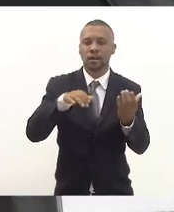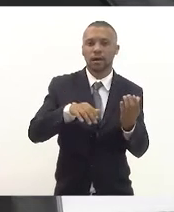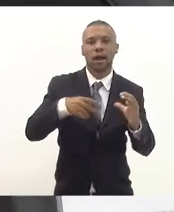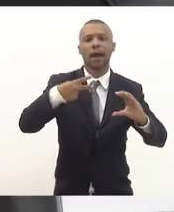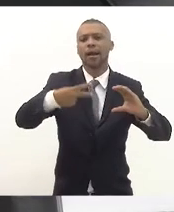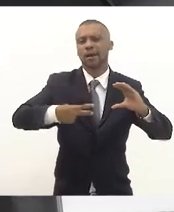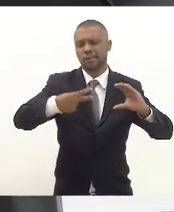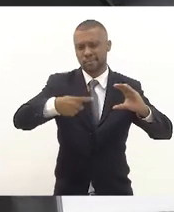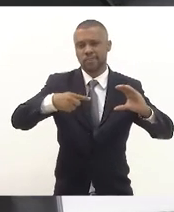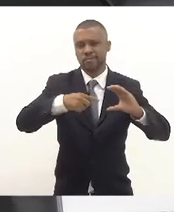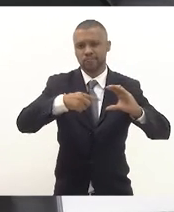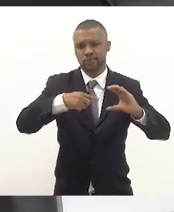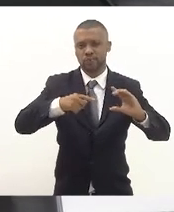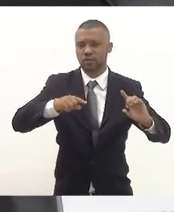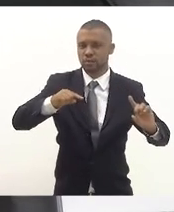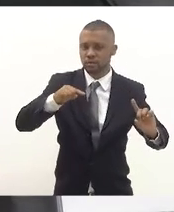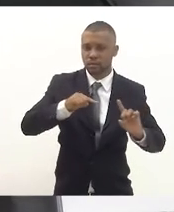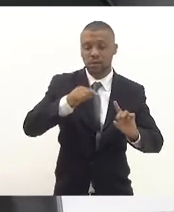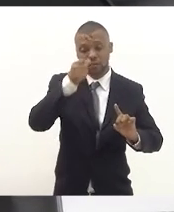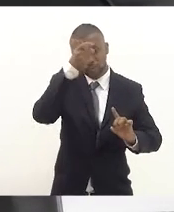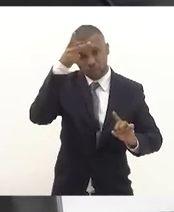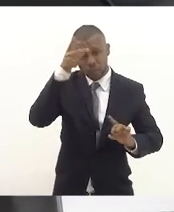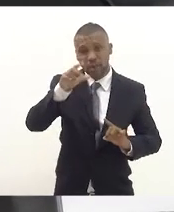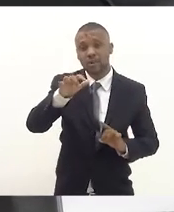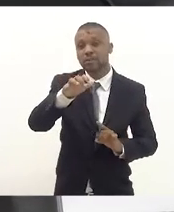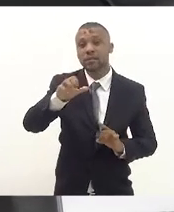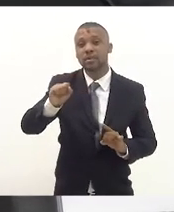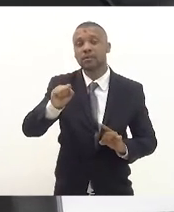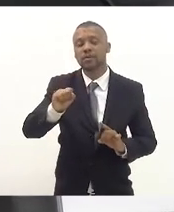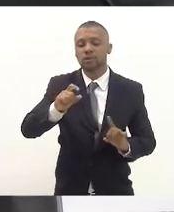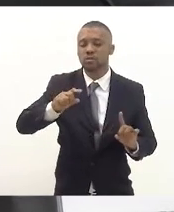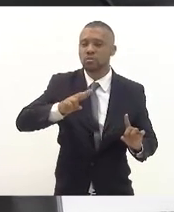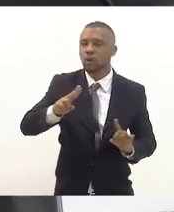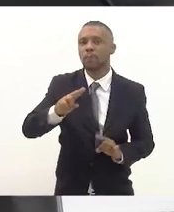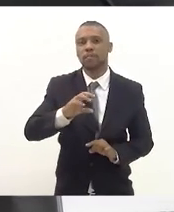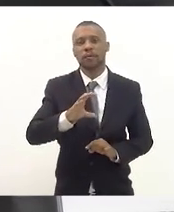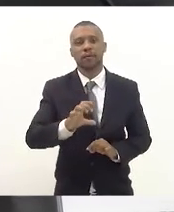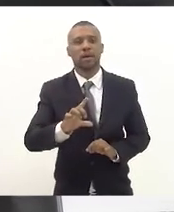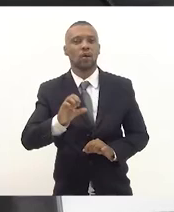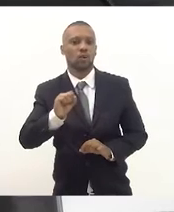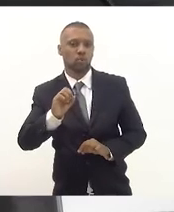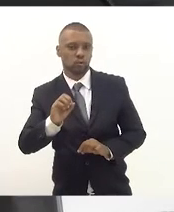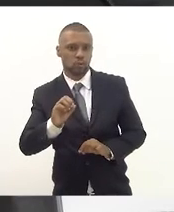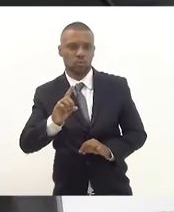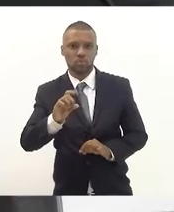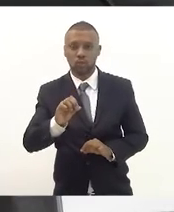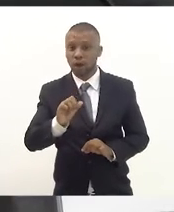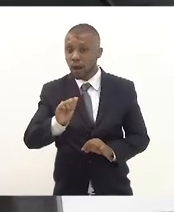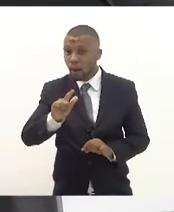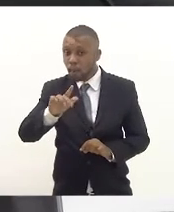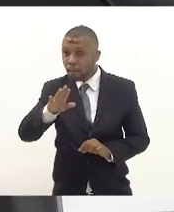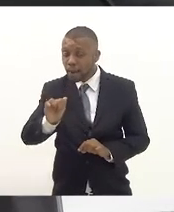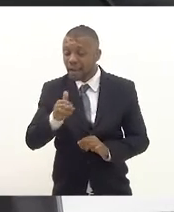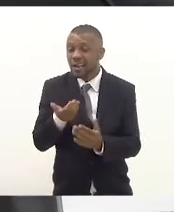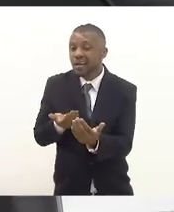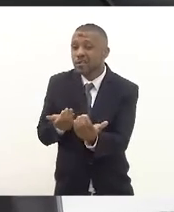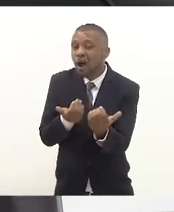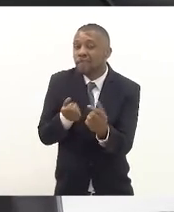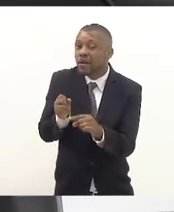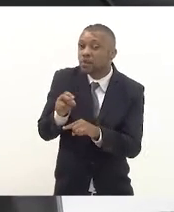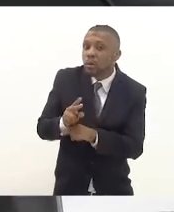de Duque de Caxias Celso do Alba um político que novo na política